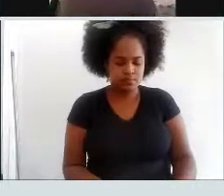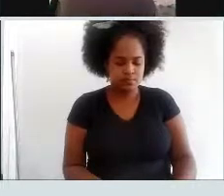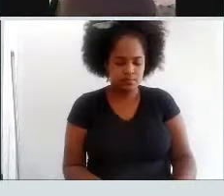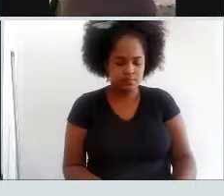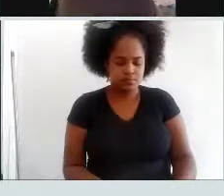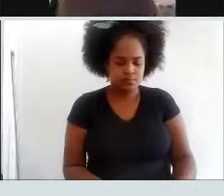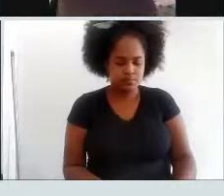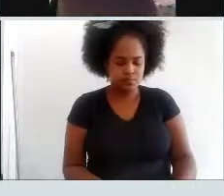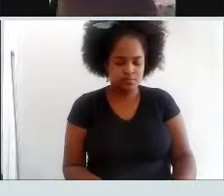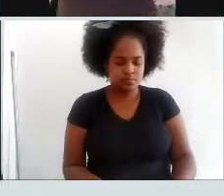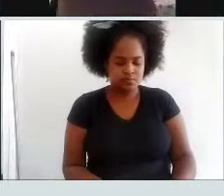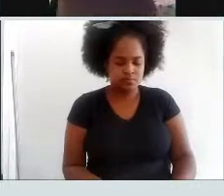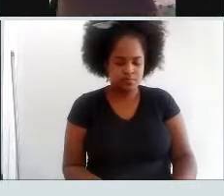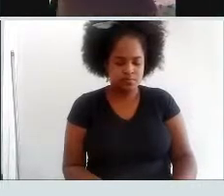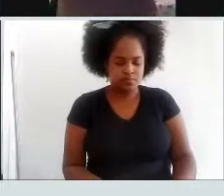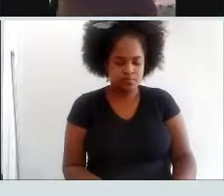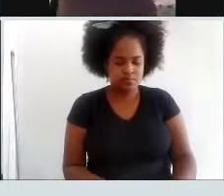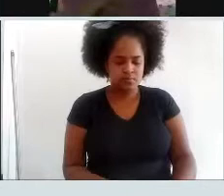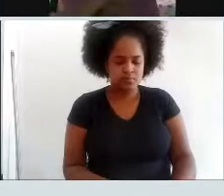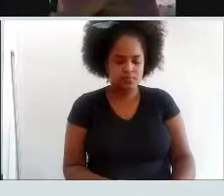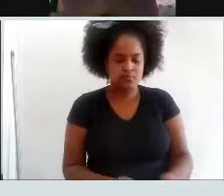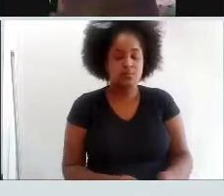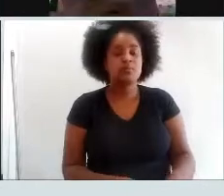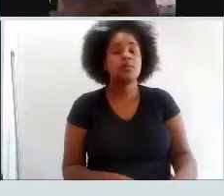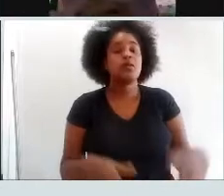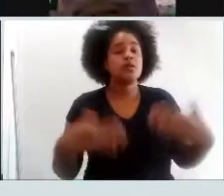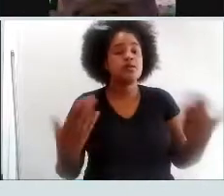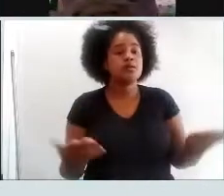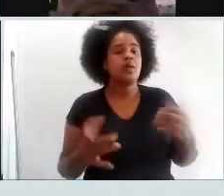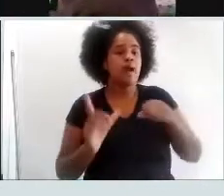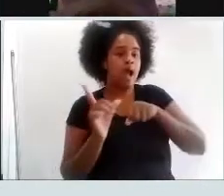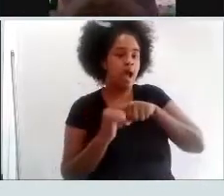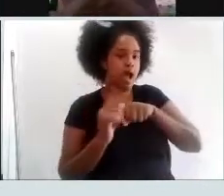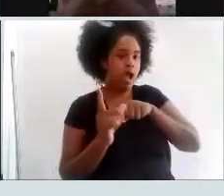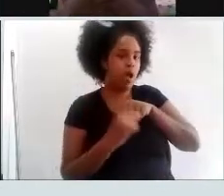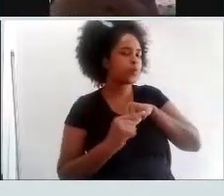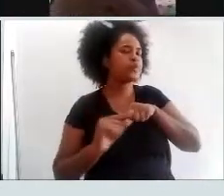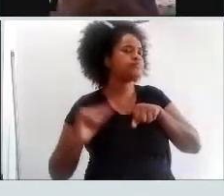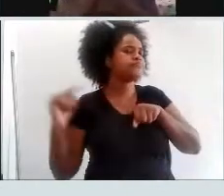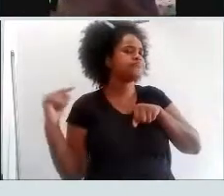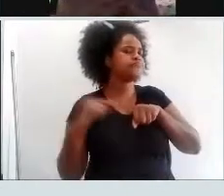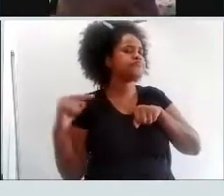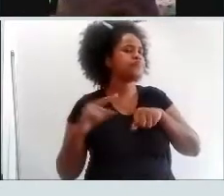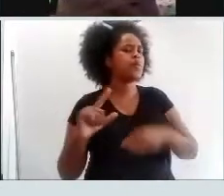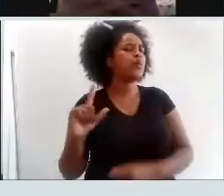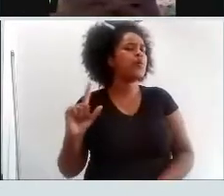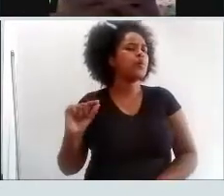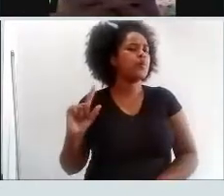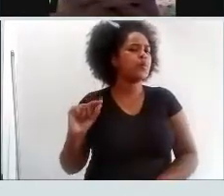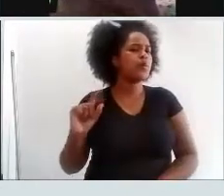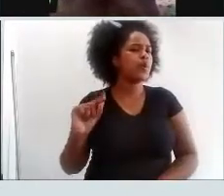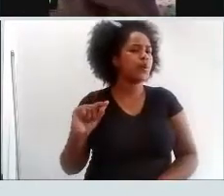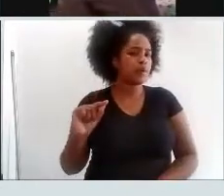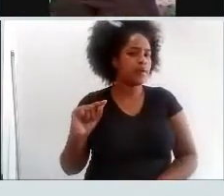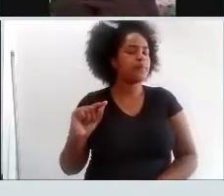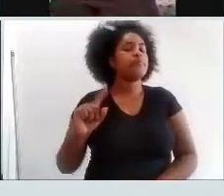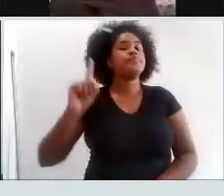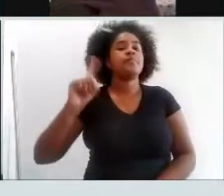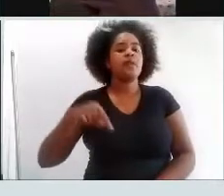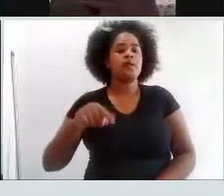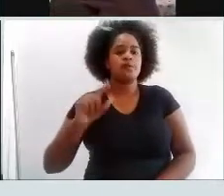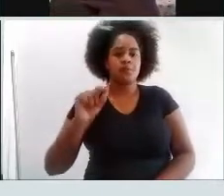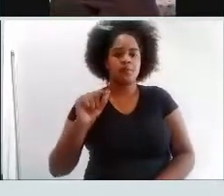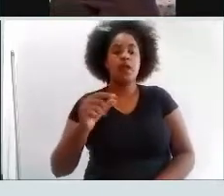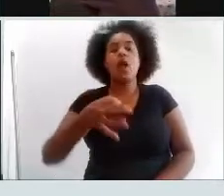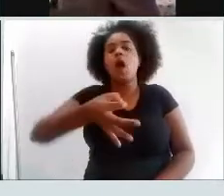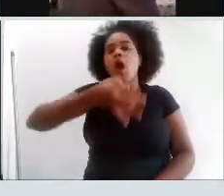Então, já argumentar, né? Que seria o outro lado, corresponde a gente